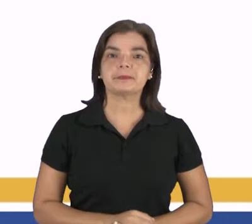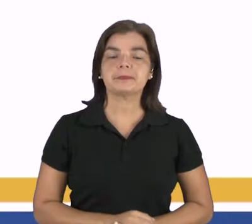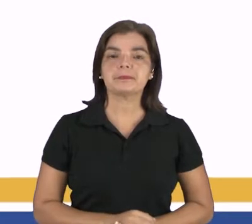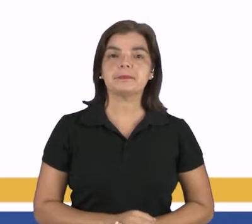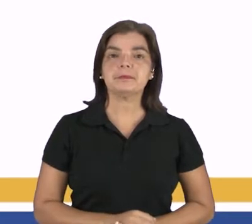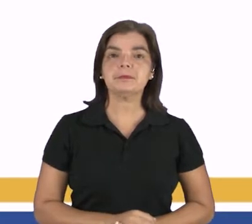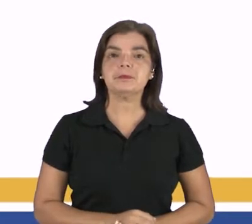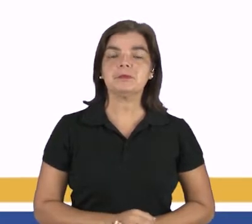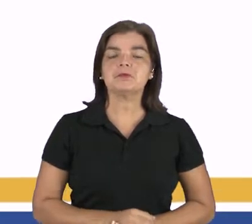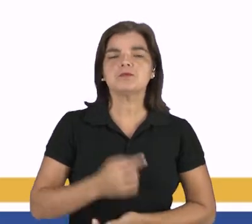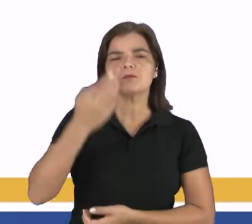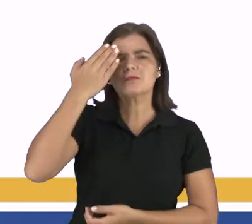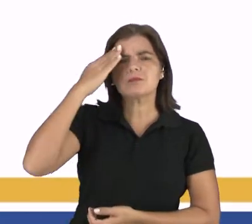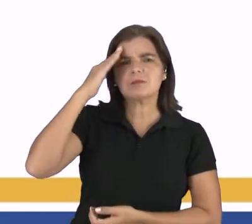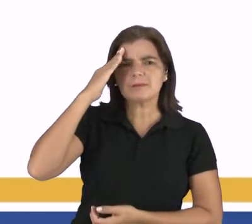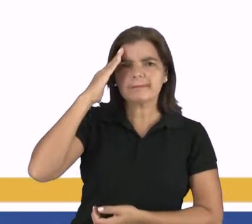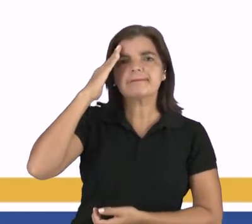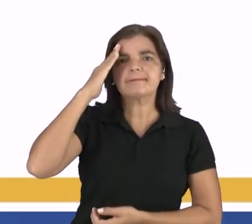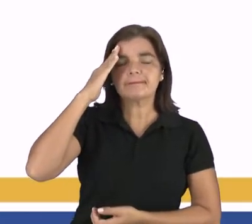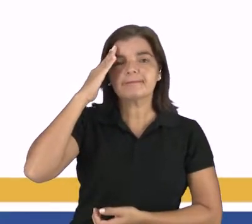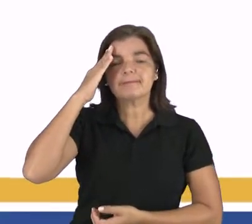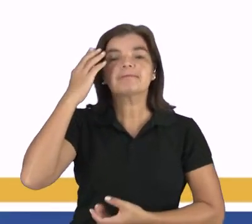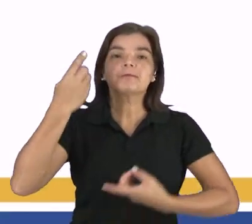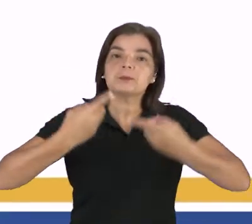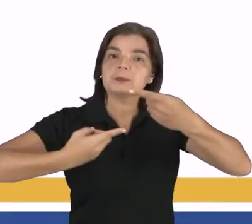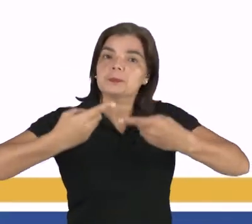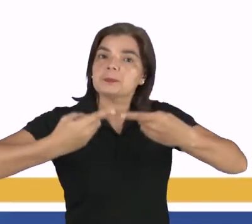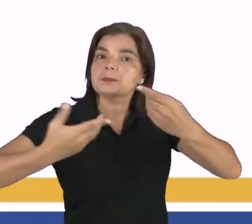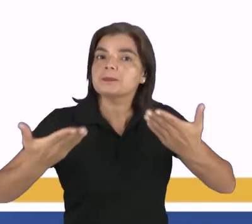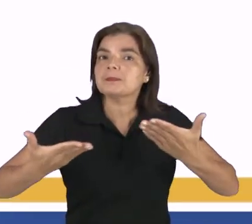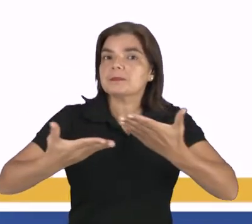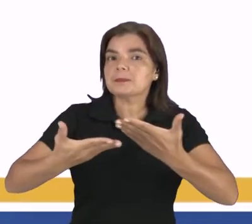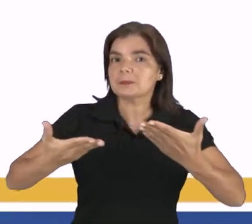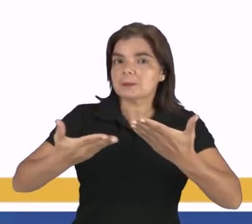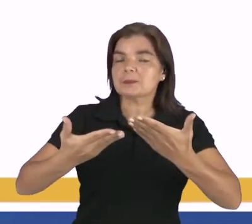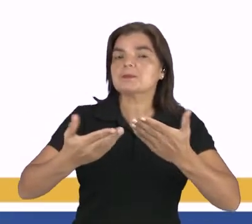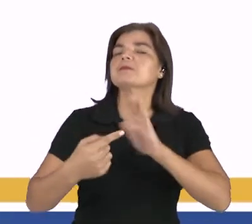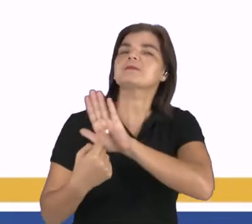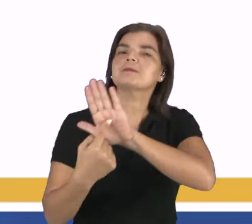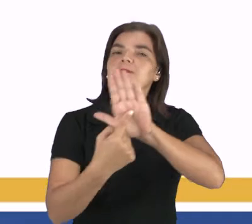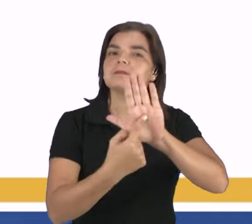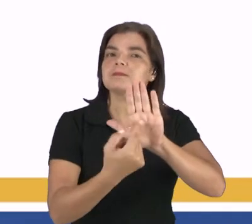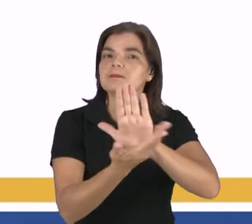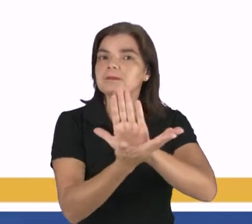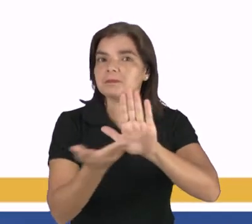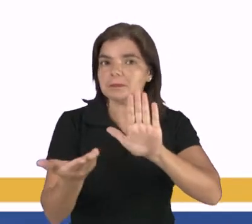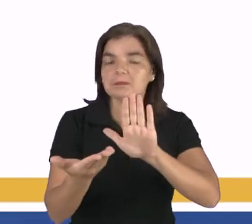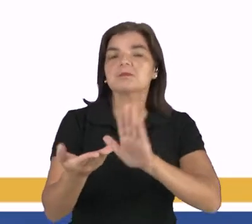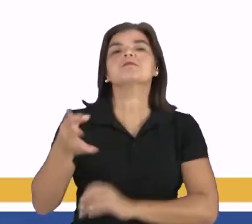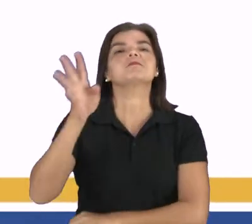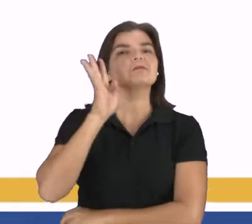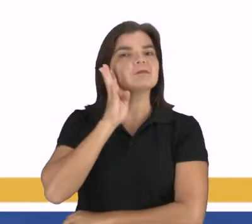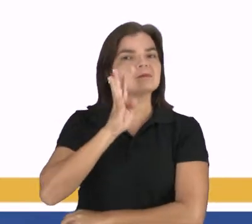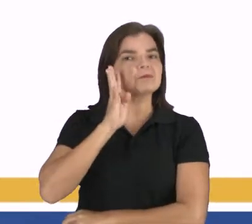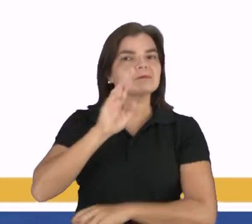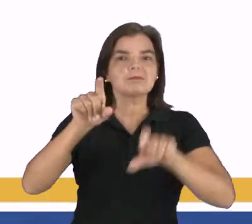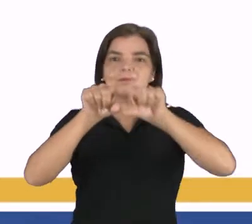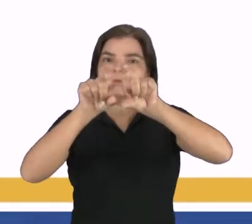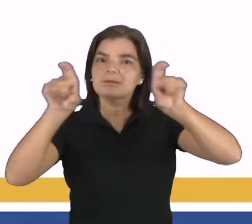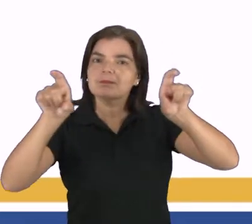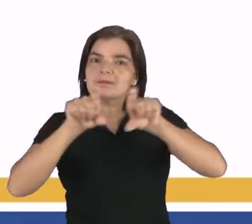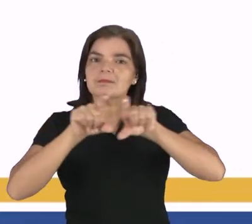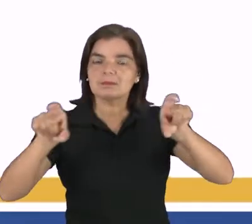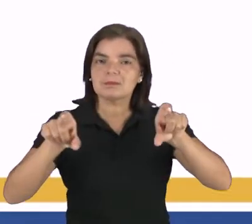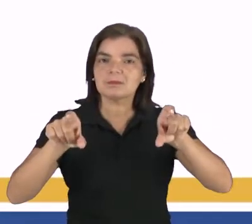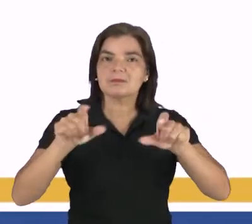Para abrir o nosso raciocínio, abrir a nossa discussão de hoje, eu trouxe essa tirinha muito interessante